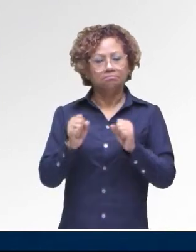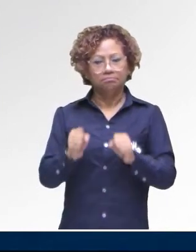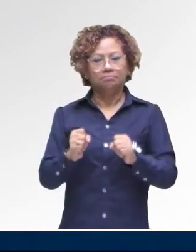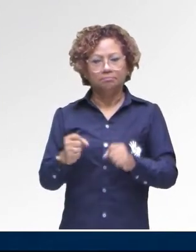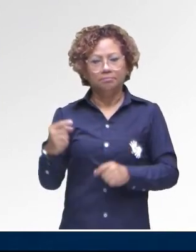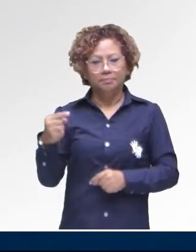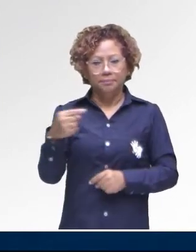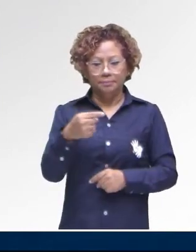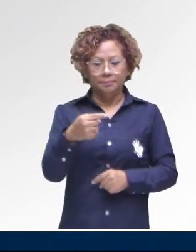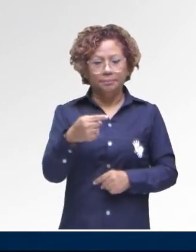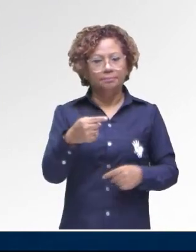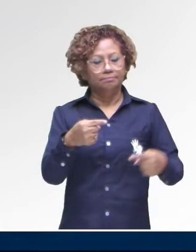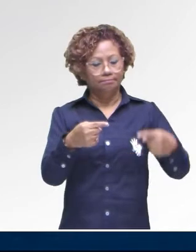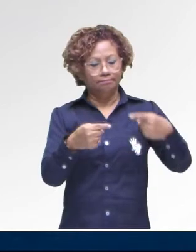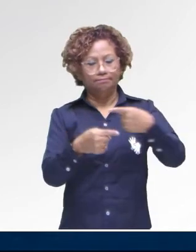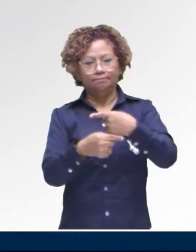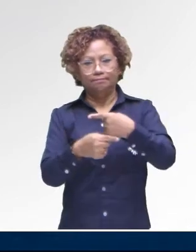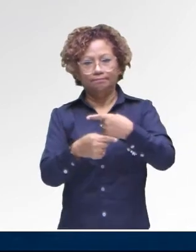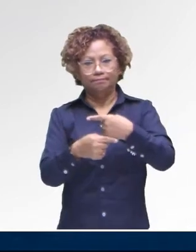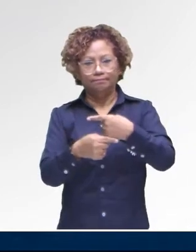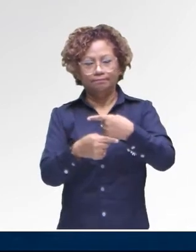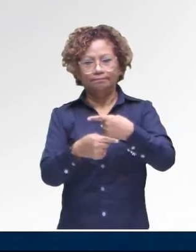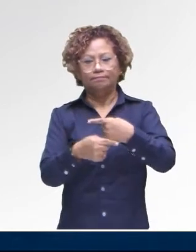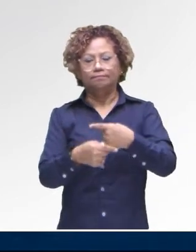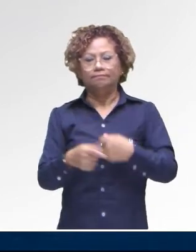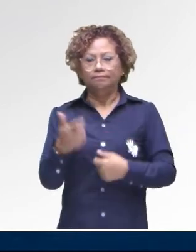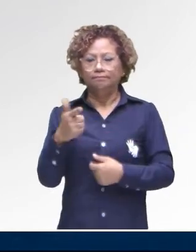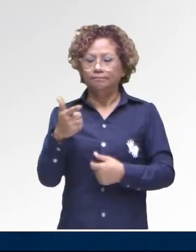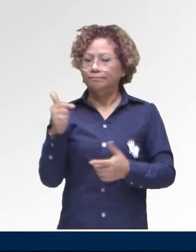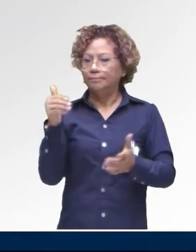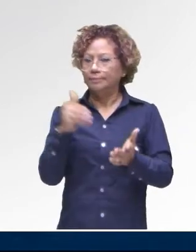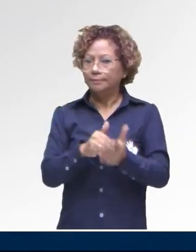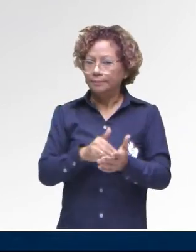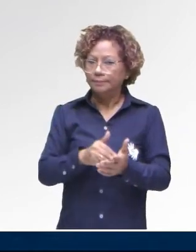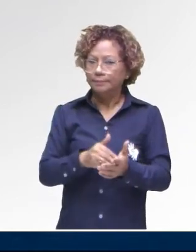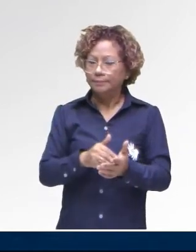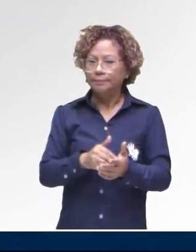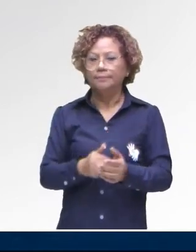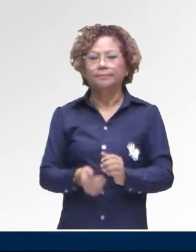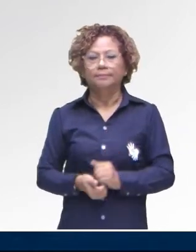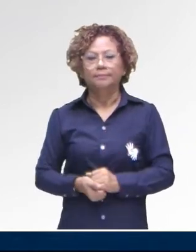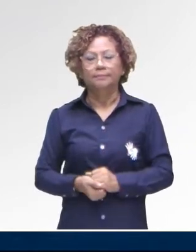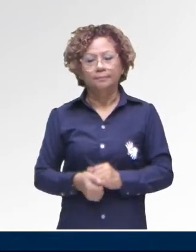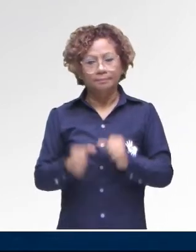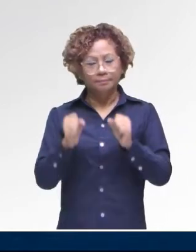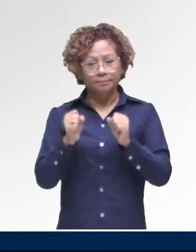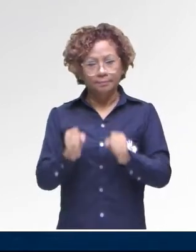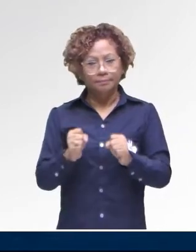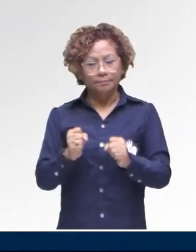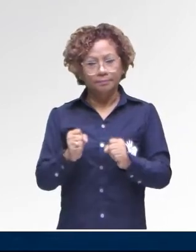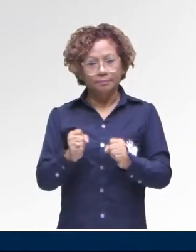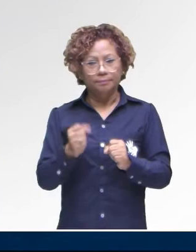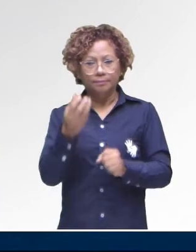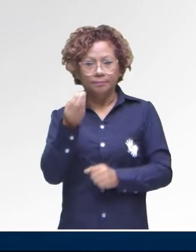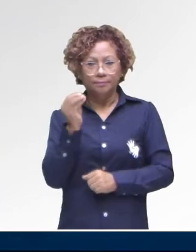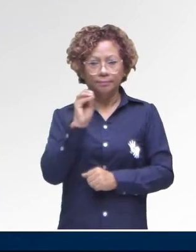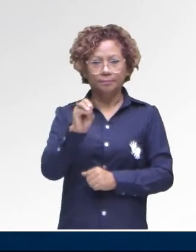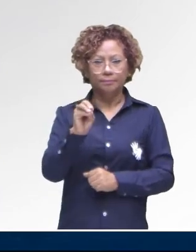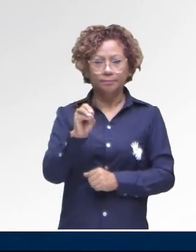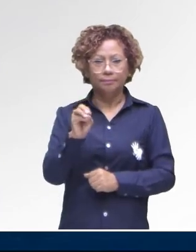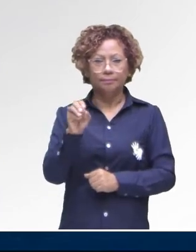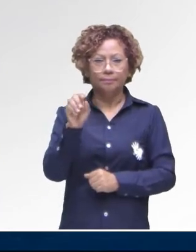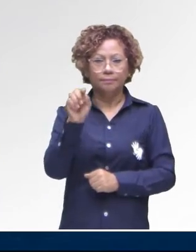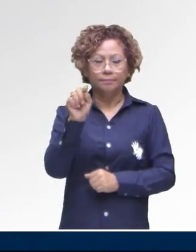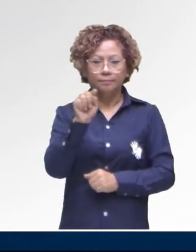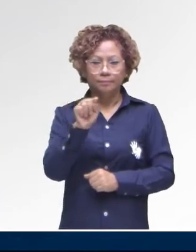as duas setas seguindo para o infinito. Nós podemos botar um ponto aqui e fazer um corte numa